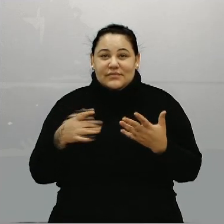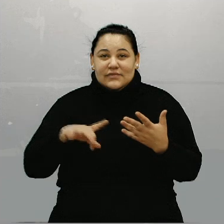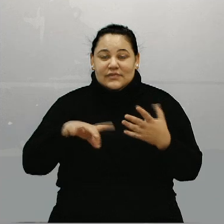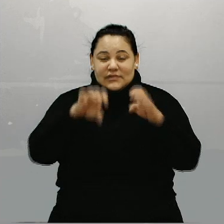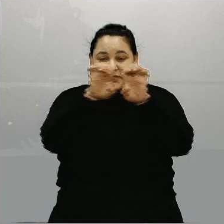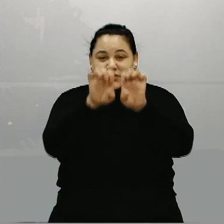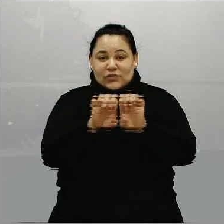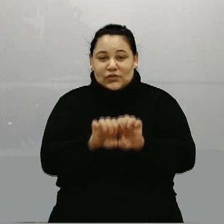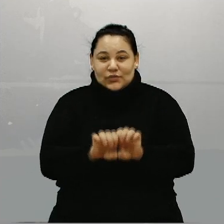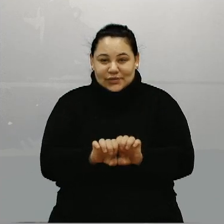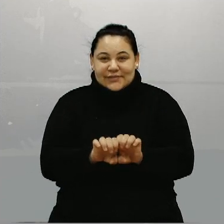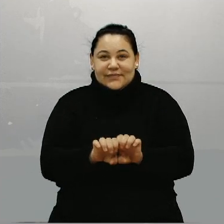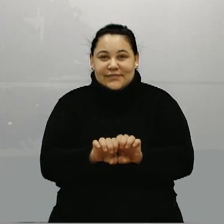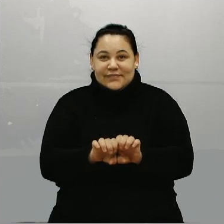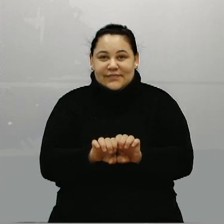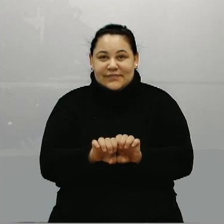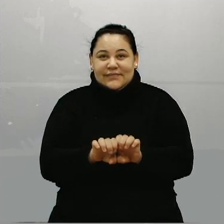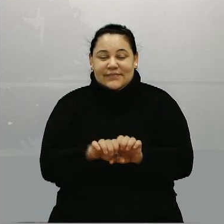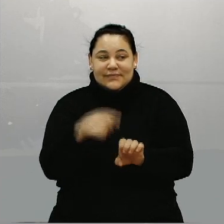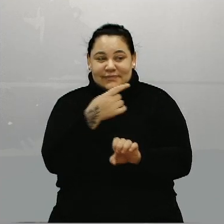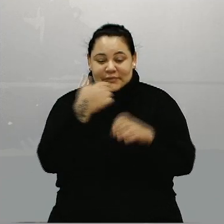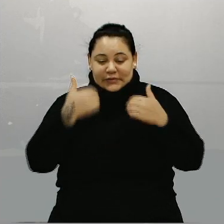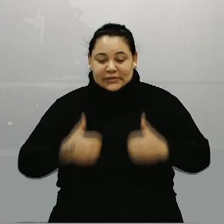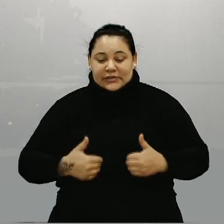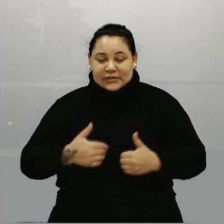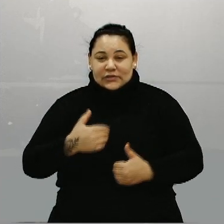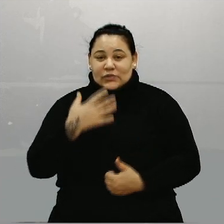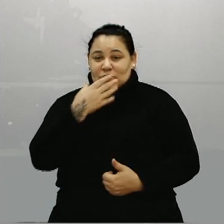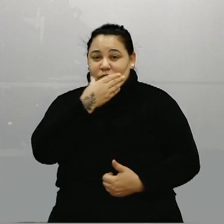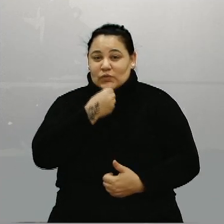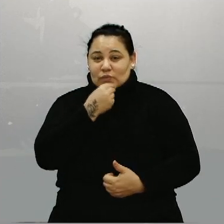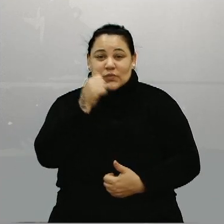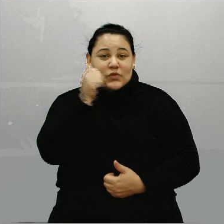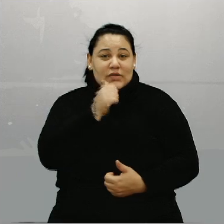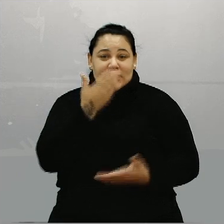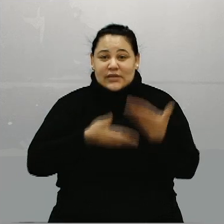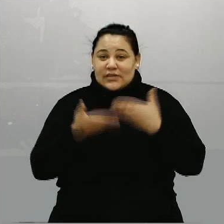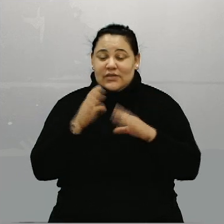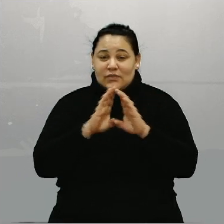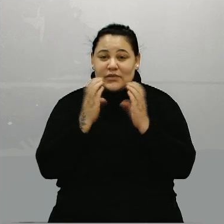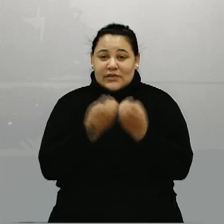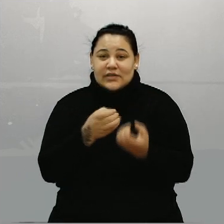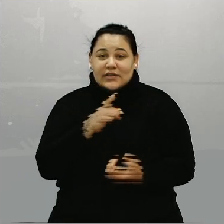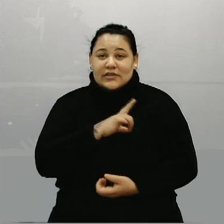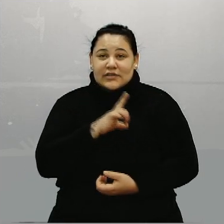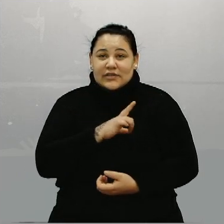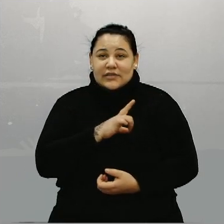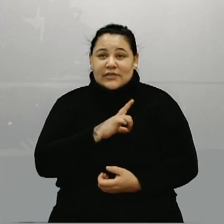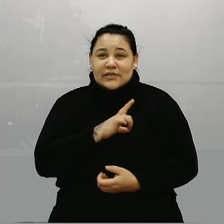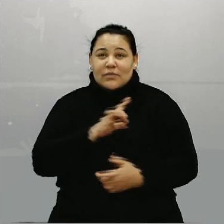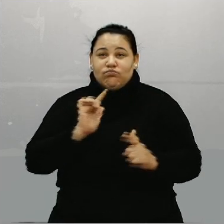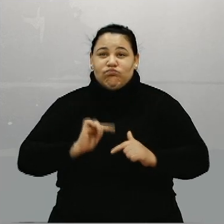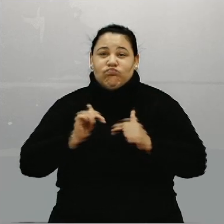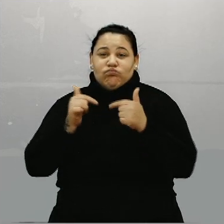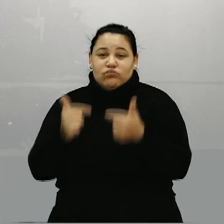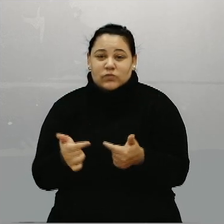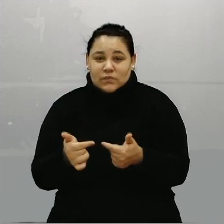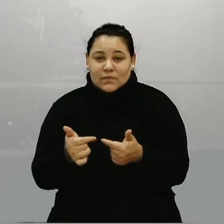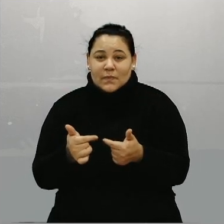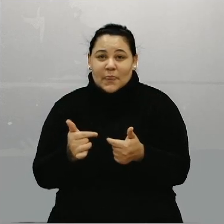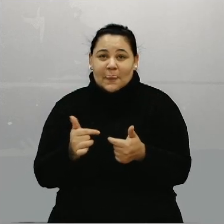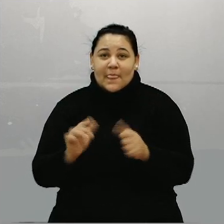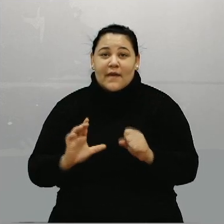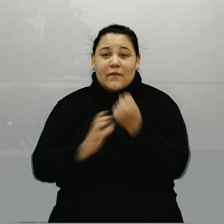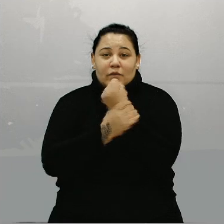e desses homens e mulheres que atendem a comunidade, nós trouxemos as ações de segurança contra incêndio, que é a seção do